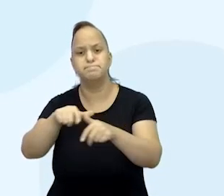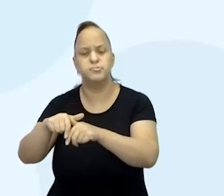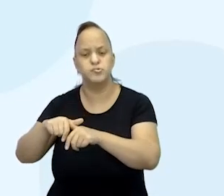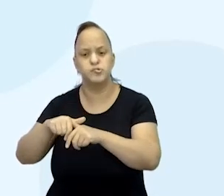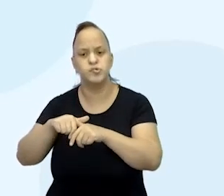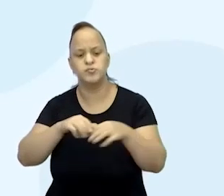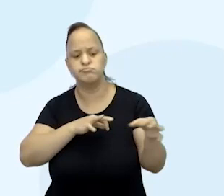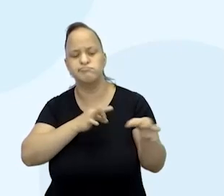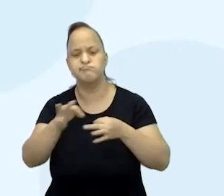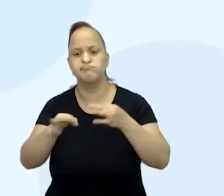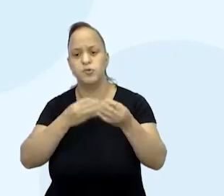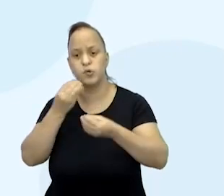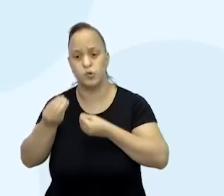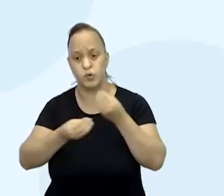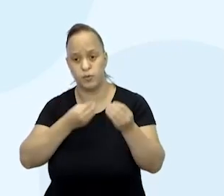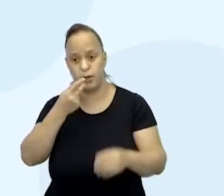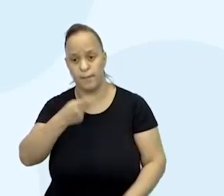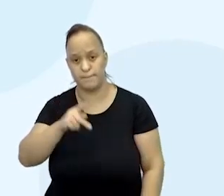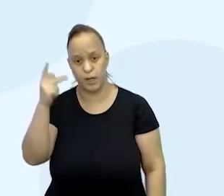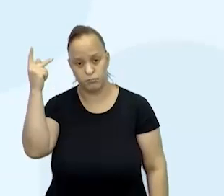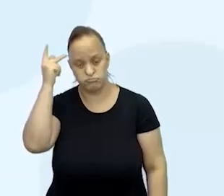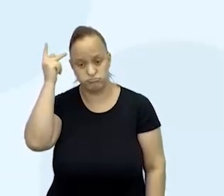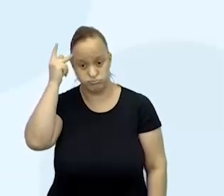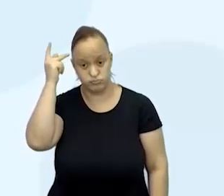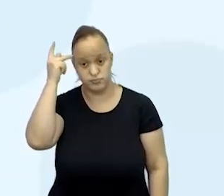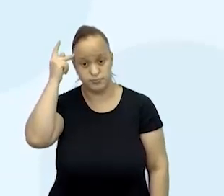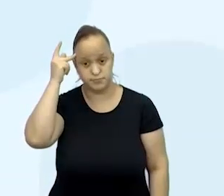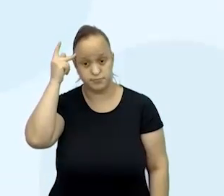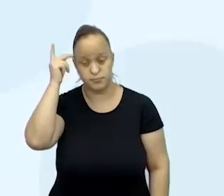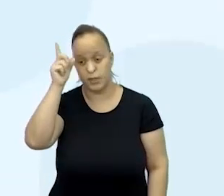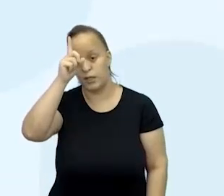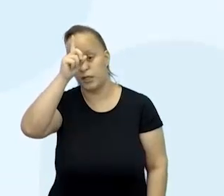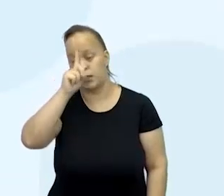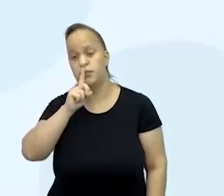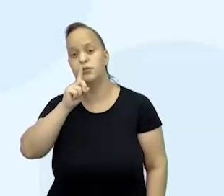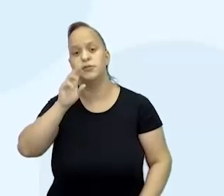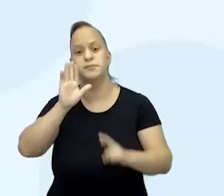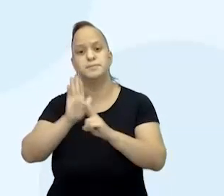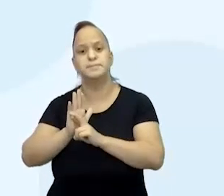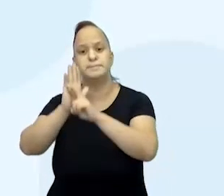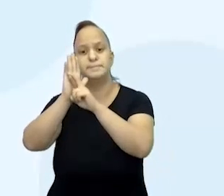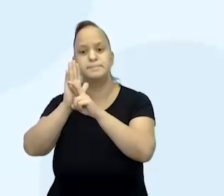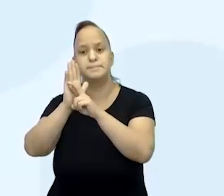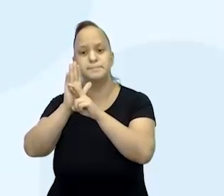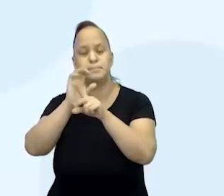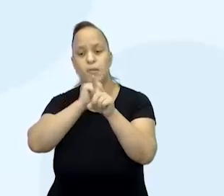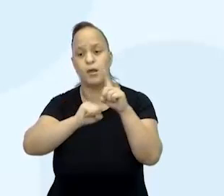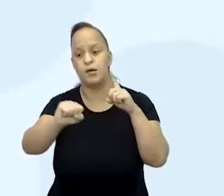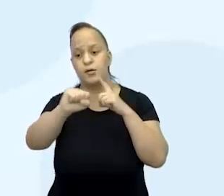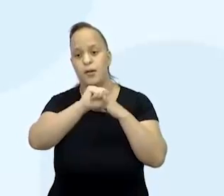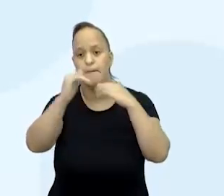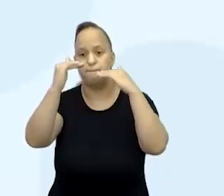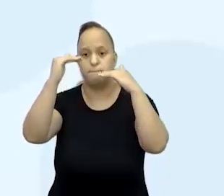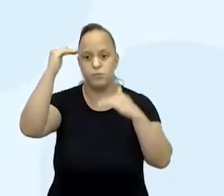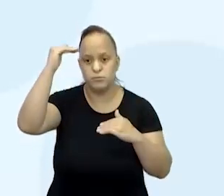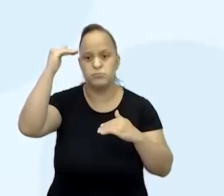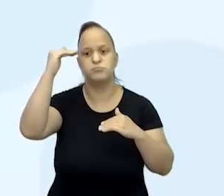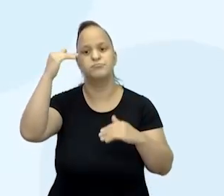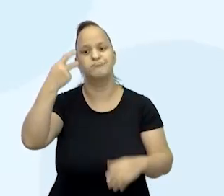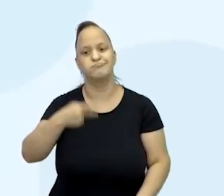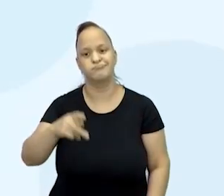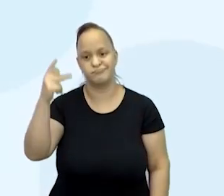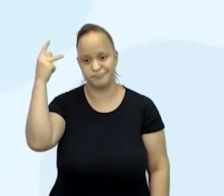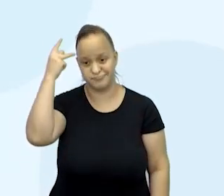de São Paulo? Essa imagem, ela representa aí a desigualdade social da cidade de São Paulo, tá?